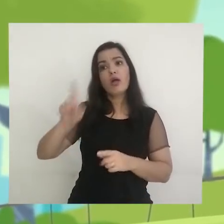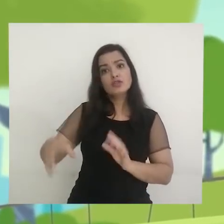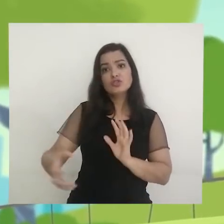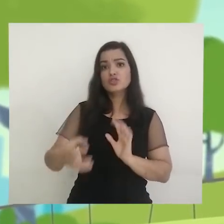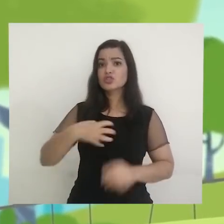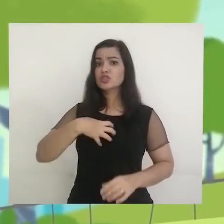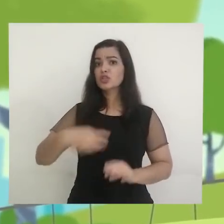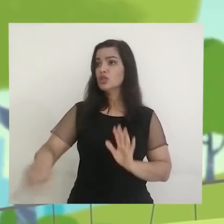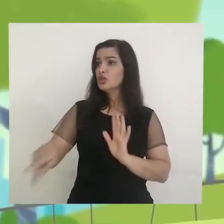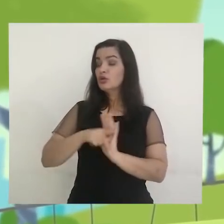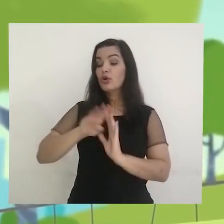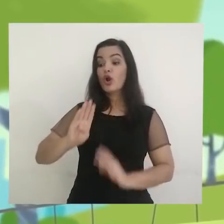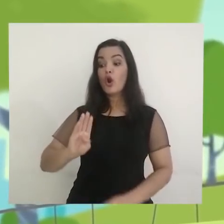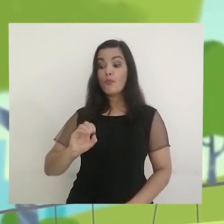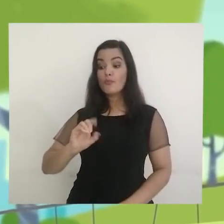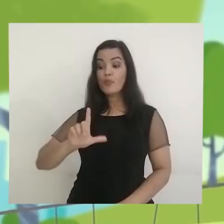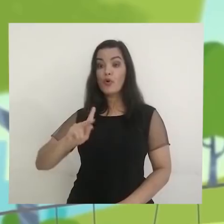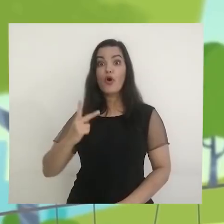bolhas. Ora, bolas!